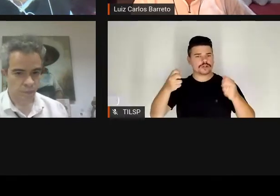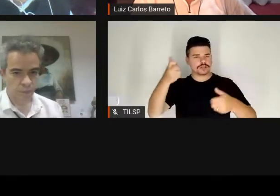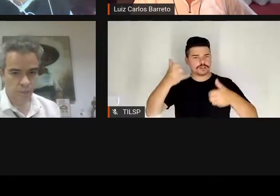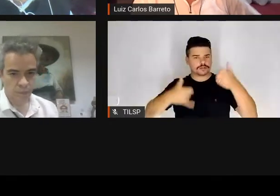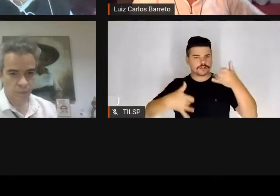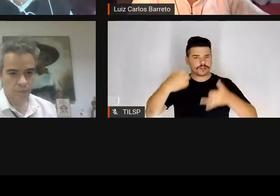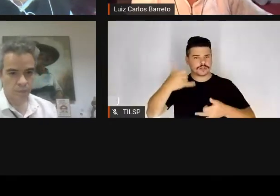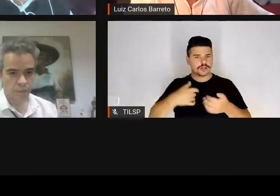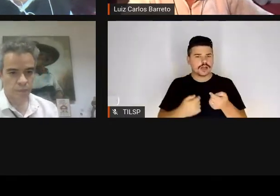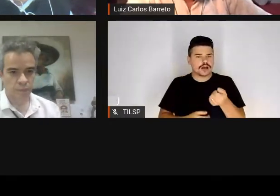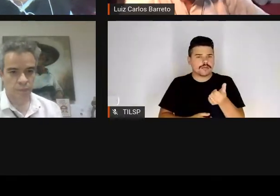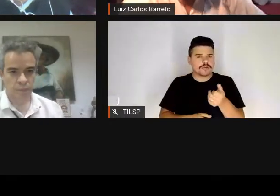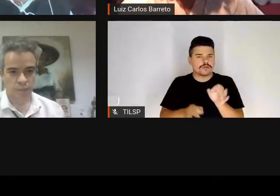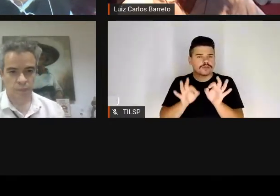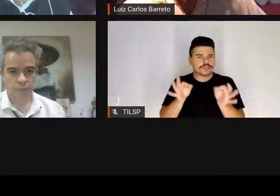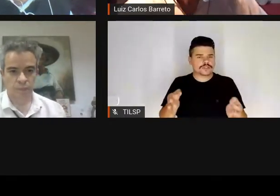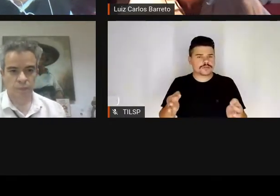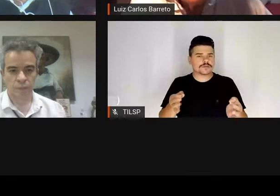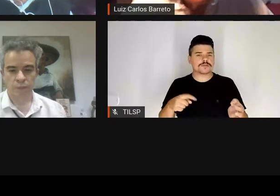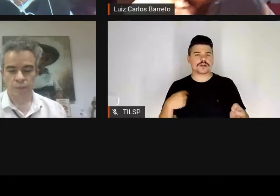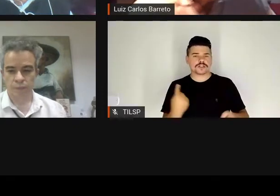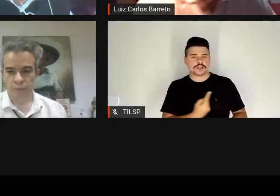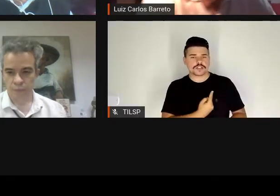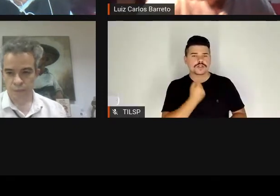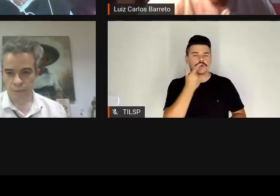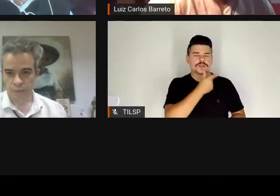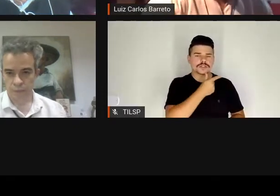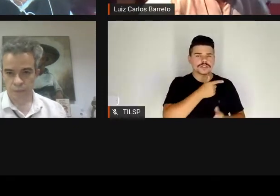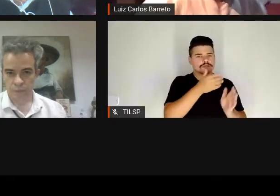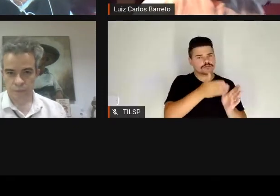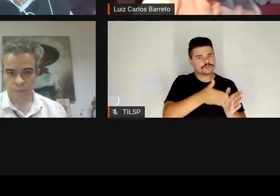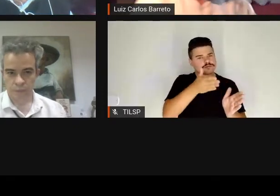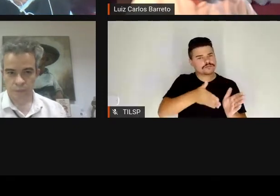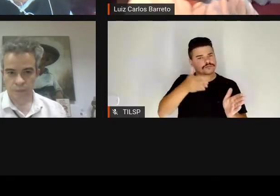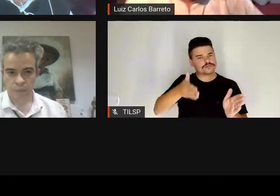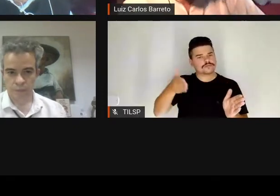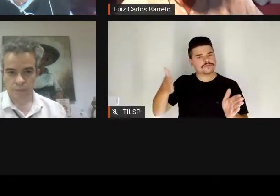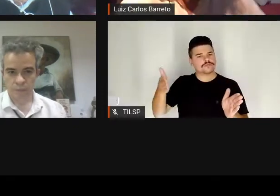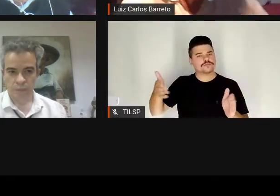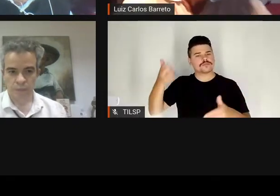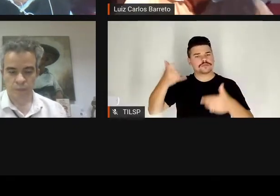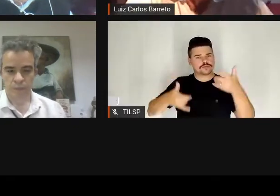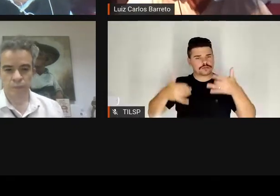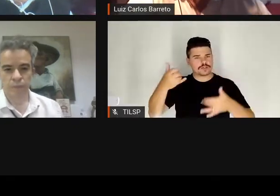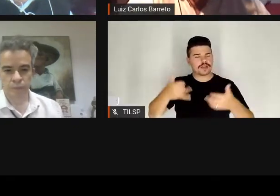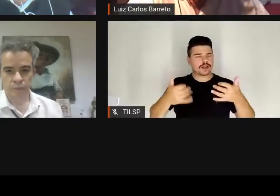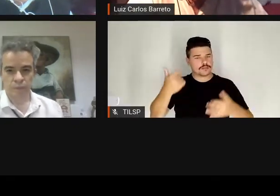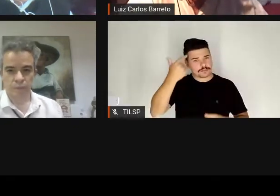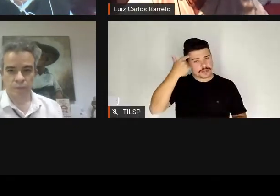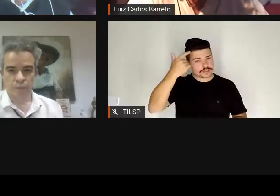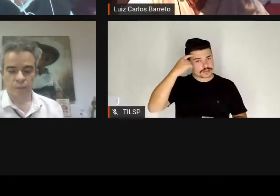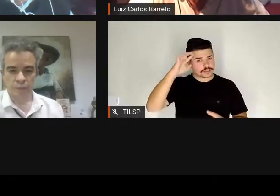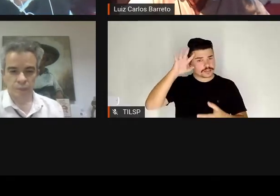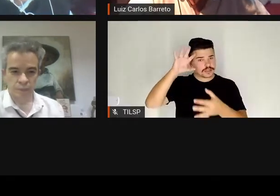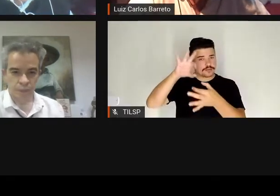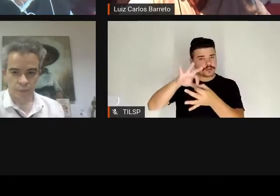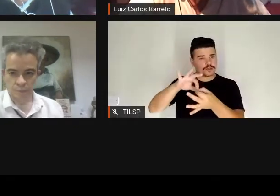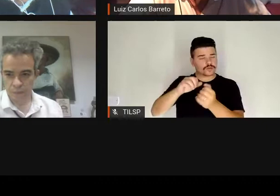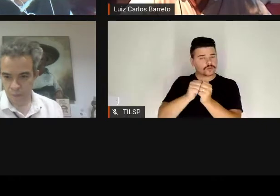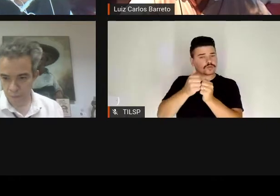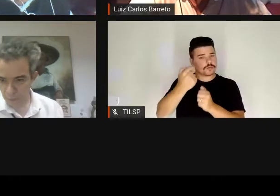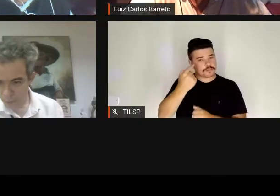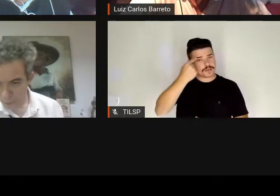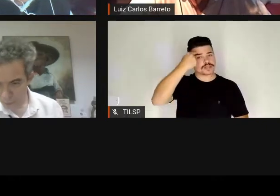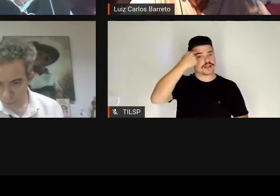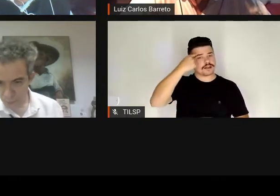para que a gente pudesse seguir numa ordem que era um pouco pensada, mas que permitiria com que a gente